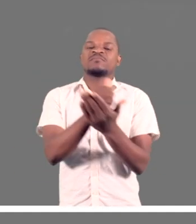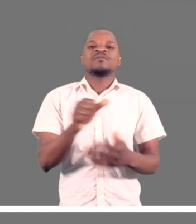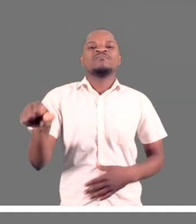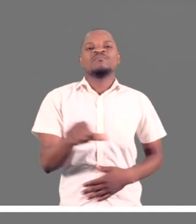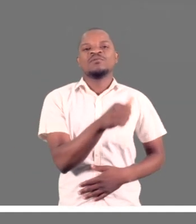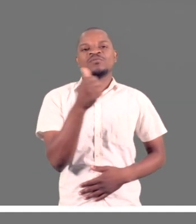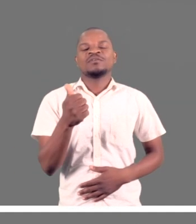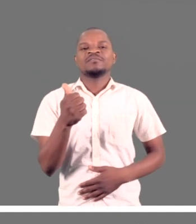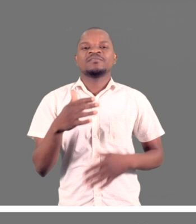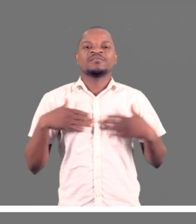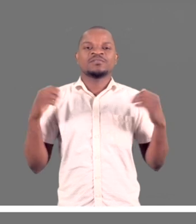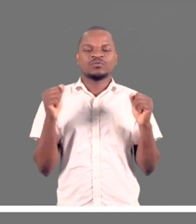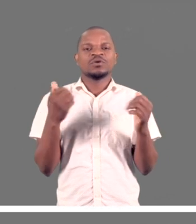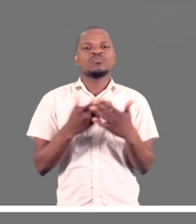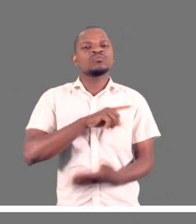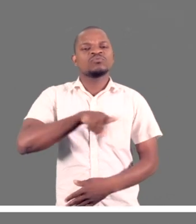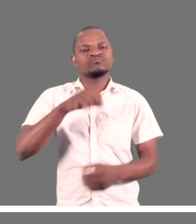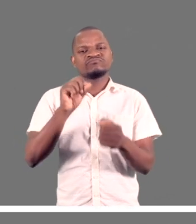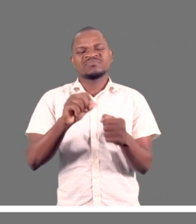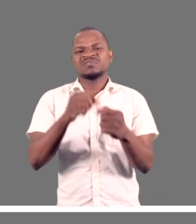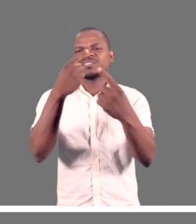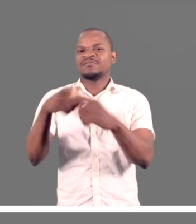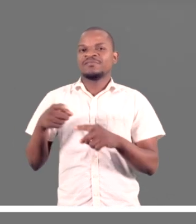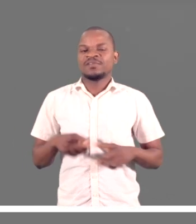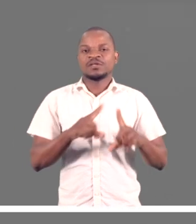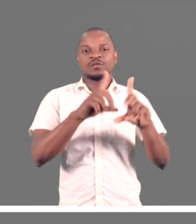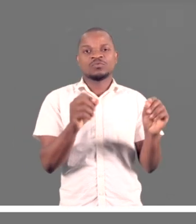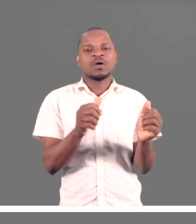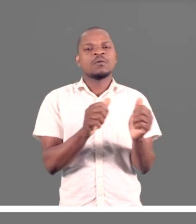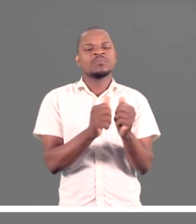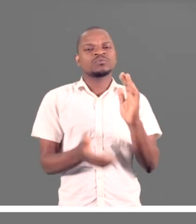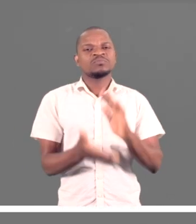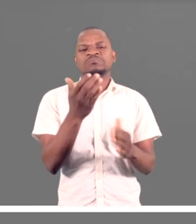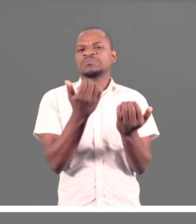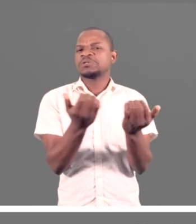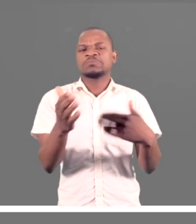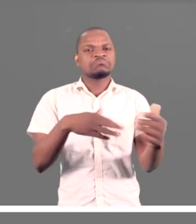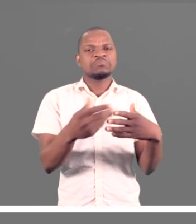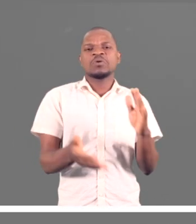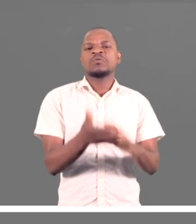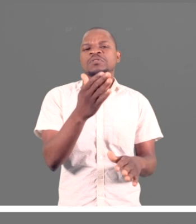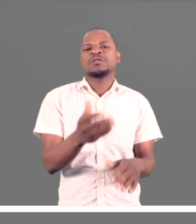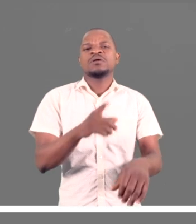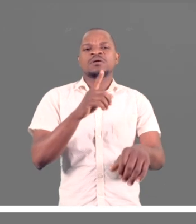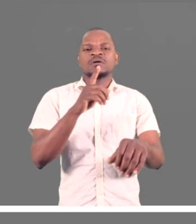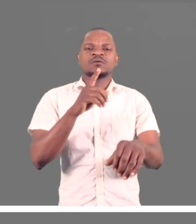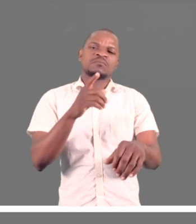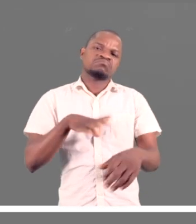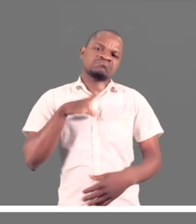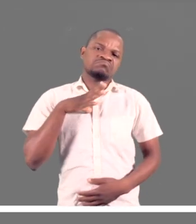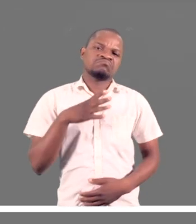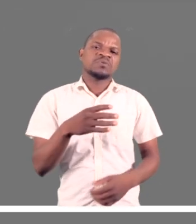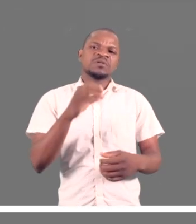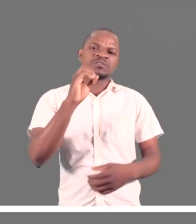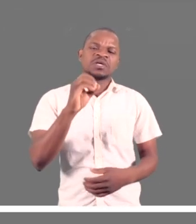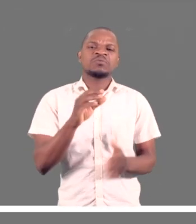que cura. Então, fazemos várias coisas a partir das crianças de 0 aos 6 anos. Em